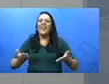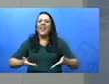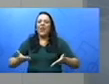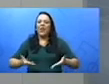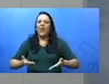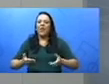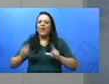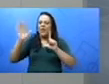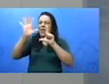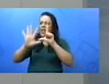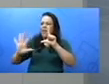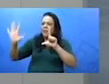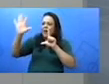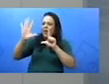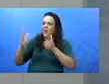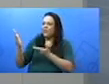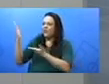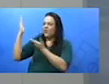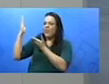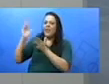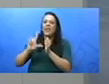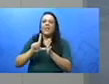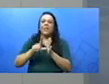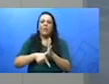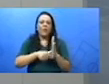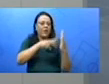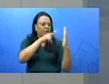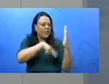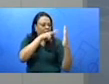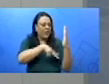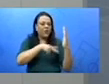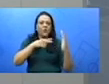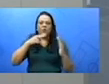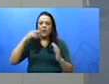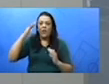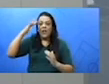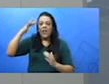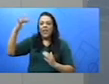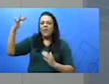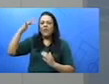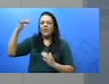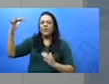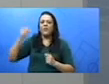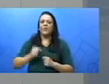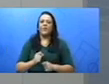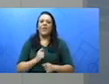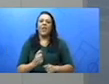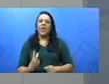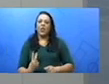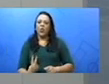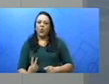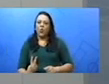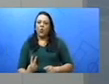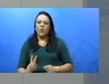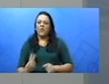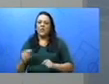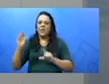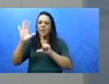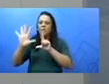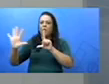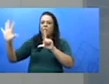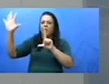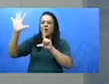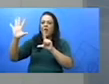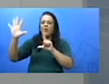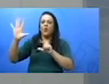um texto e refletir. Olha, nós temos aqui duas imagens.